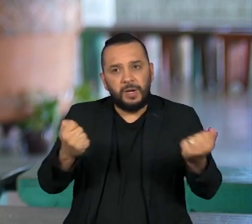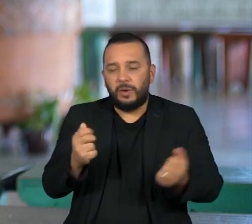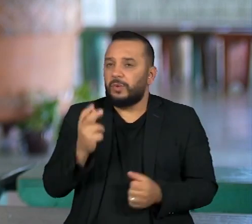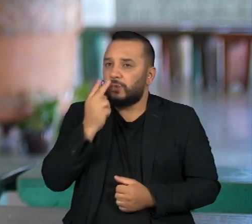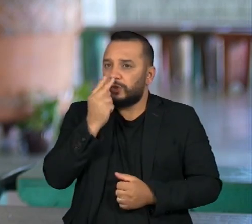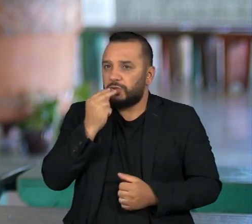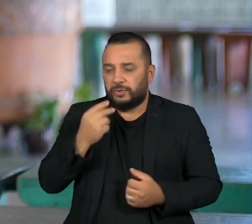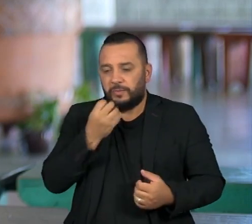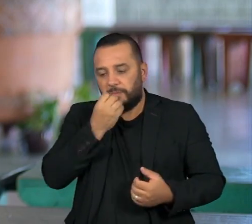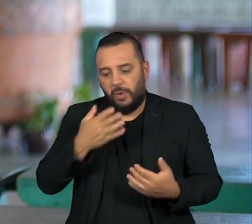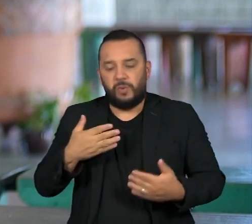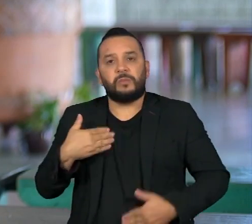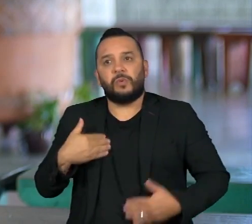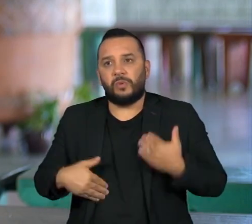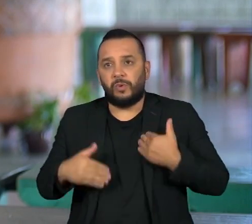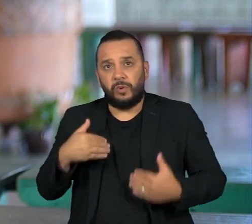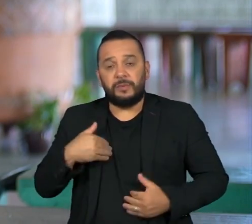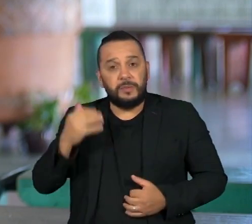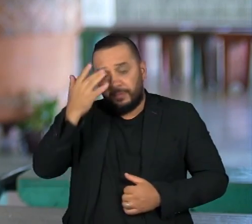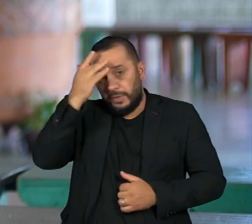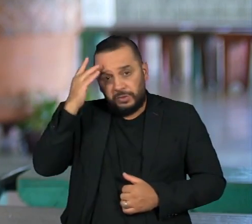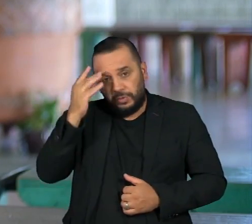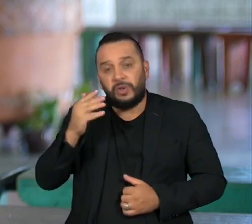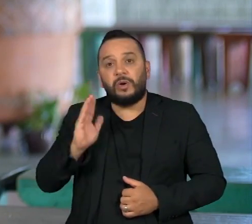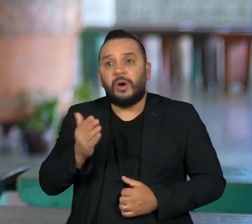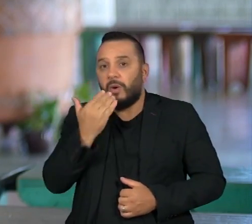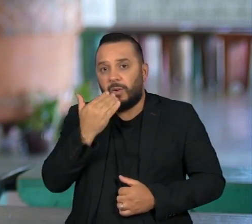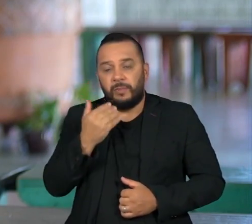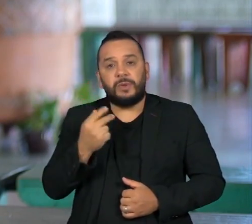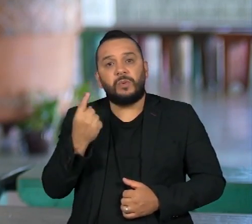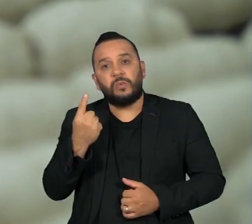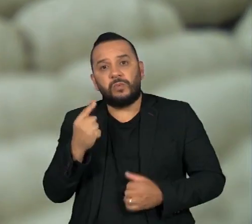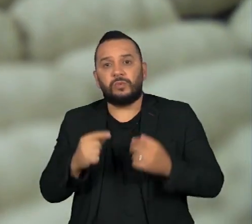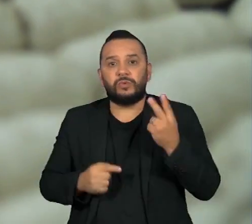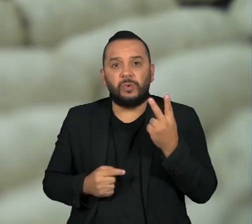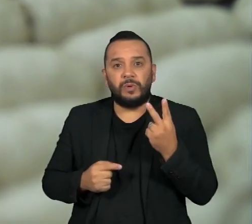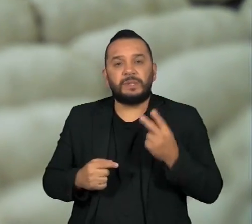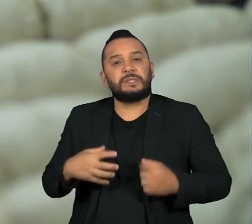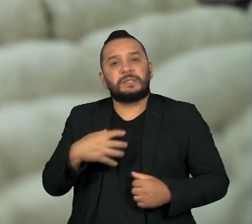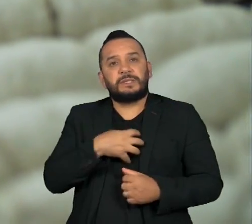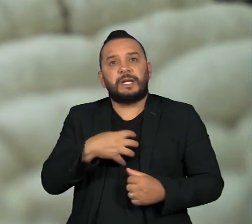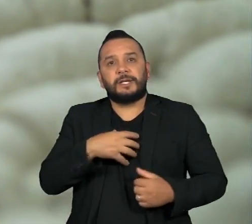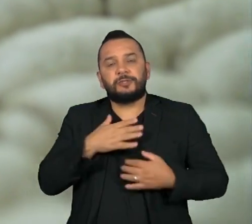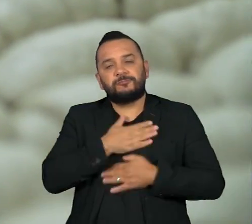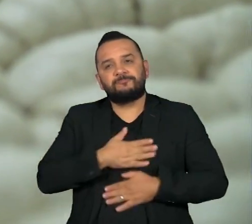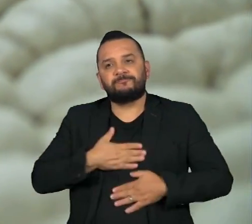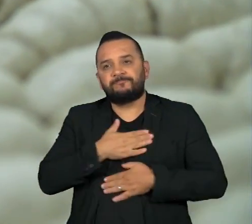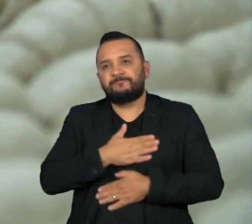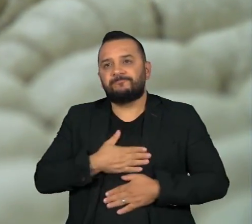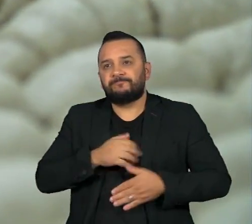fome na rua vai comer 1 ou 2 pãozinhos, vai se sentir satisfeito.